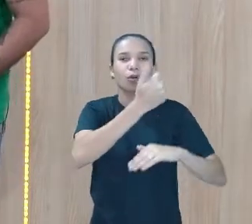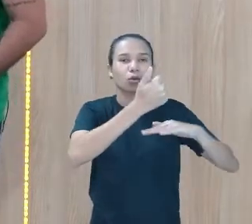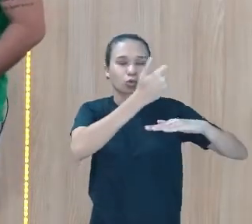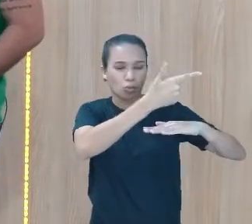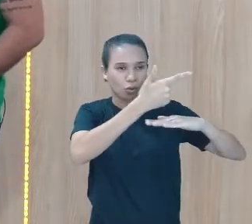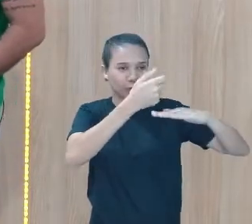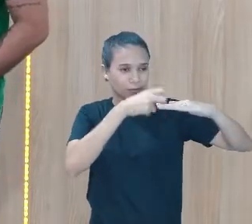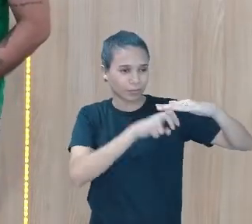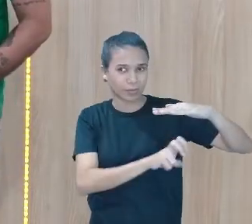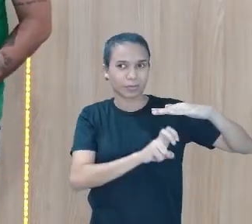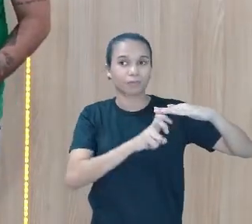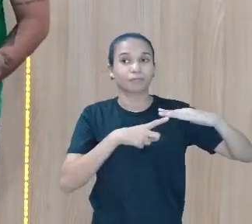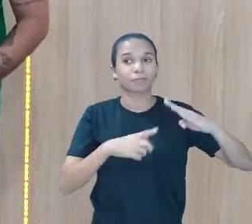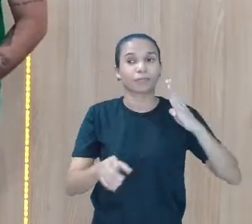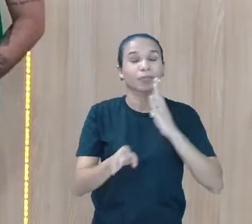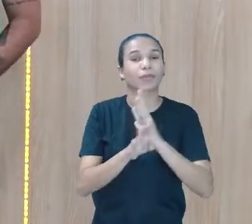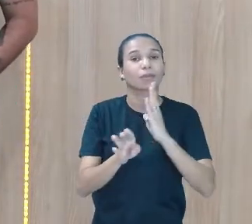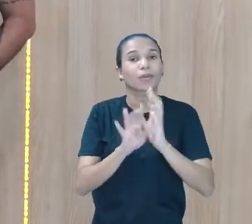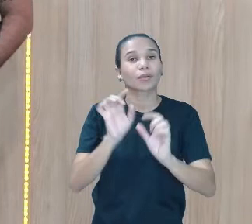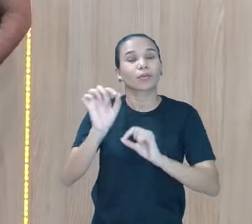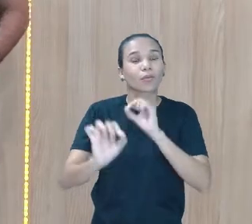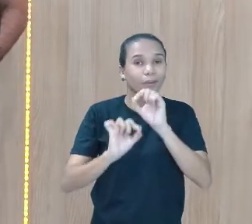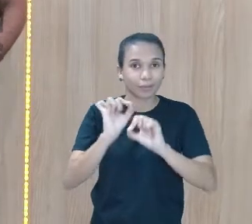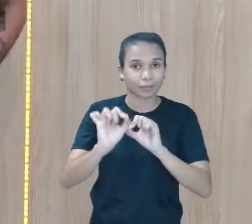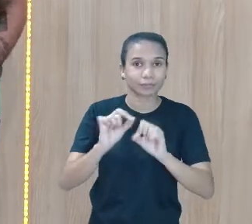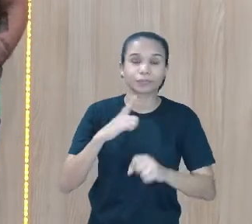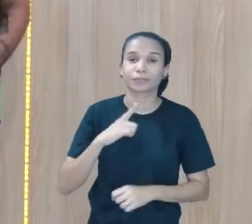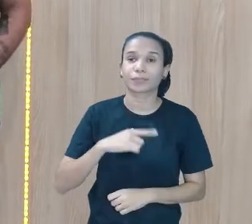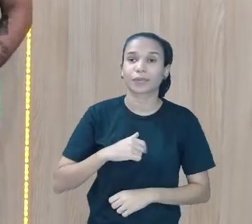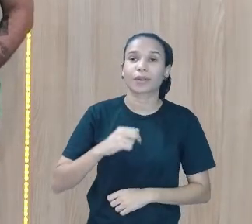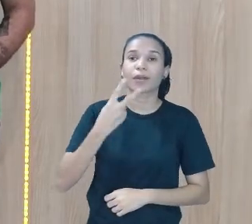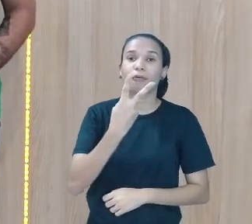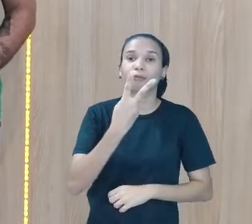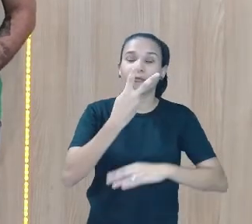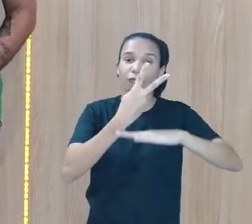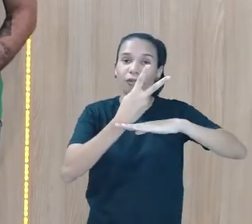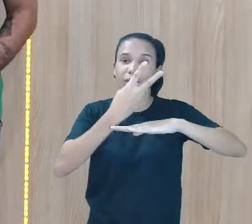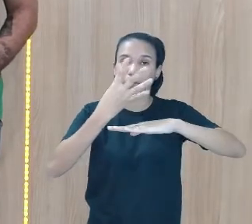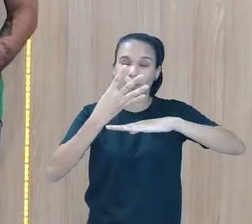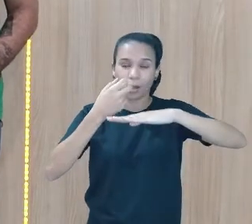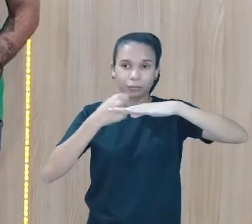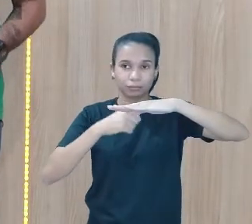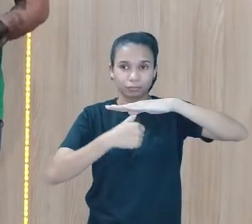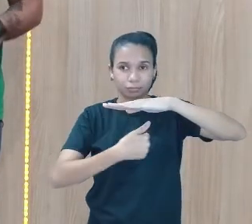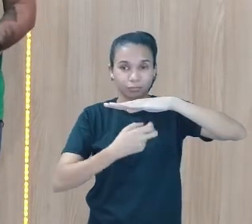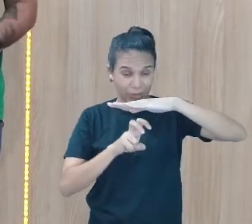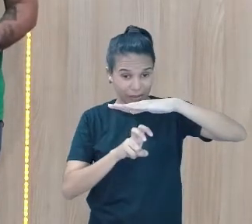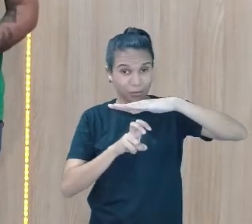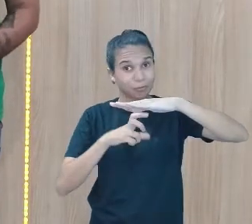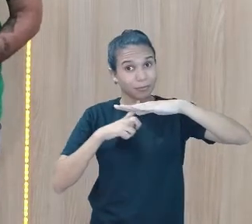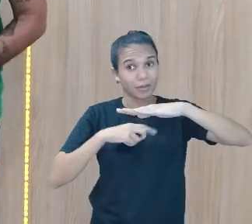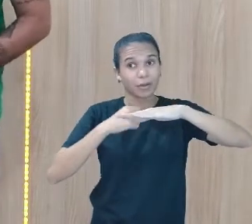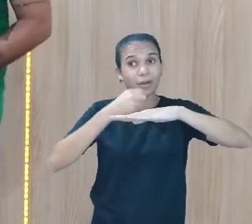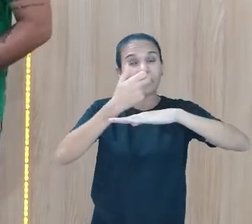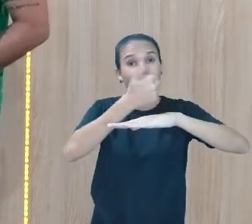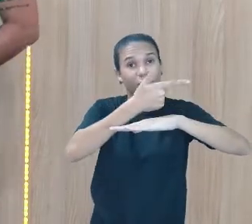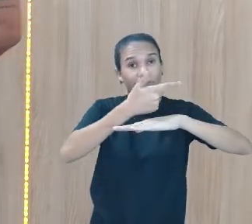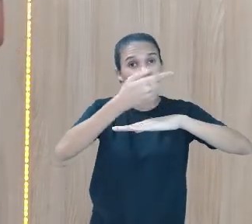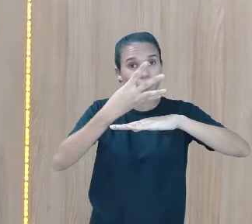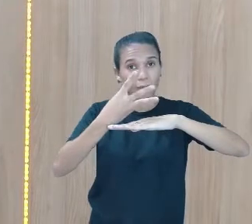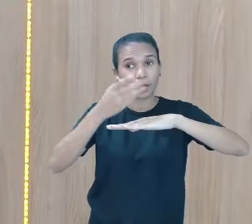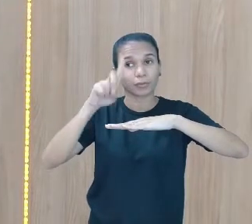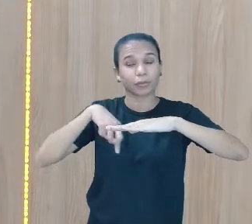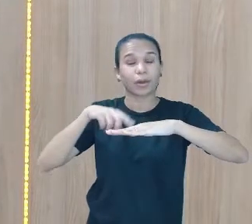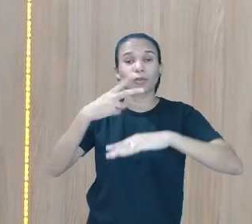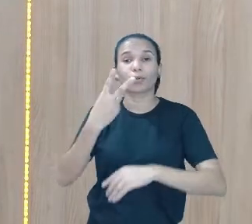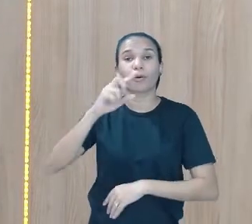12 sobre 5, eu vou achar equivalente a ela, que vai dar 24 sobre 5. 24 sobre 5